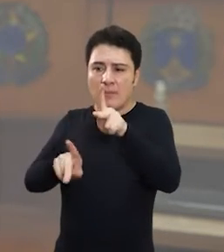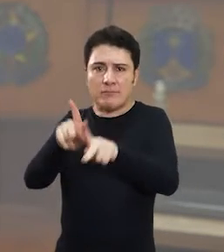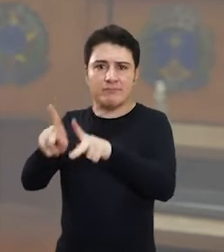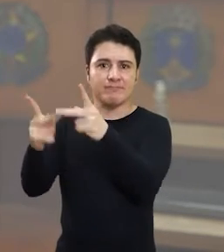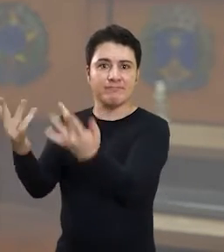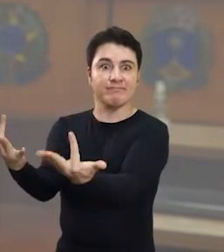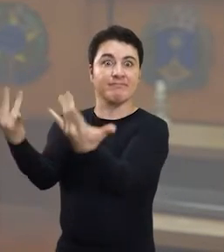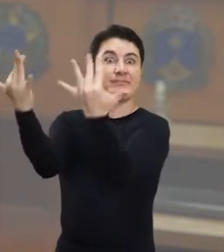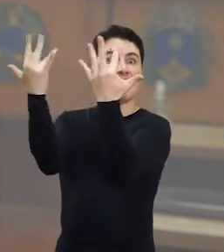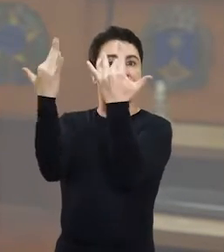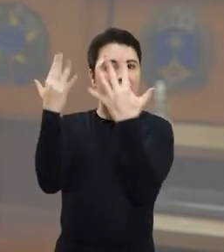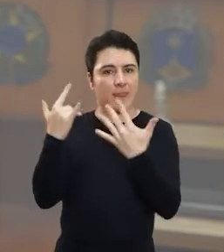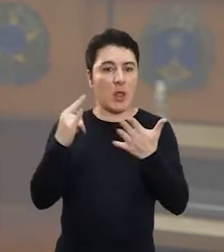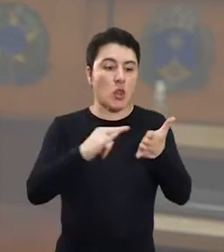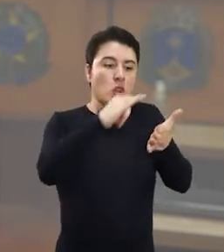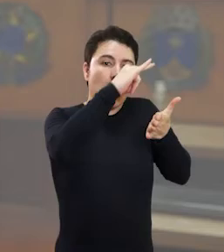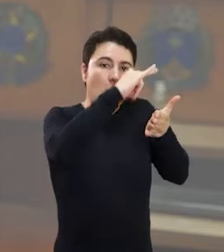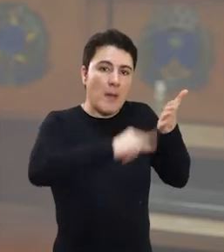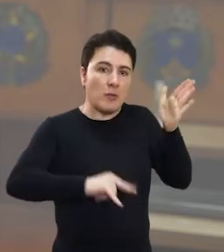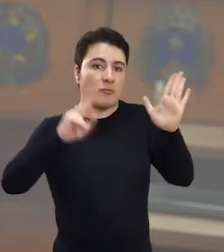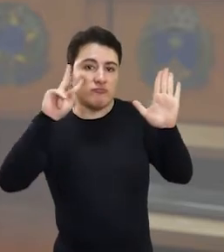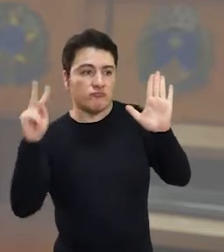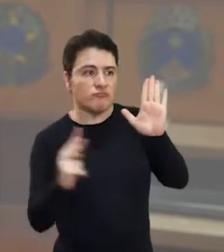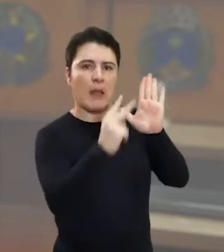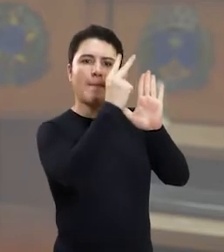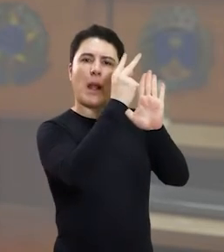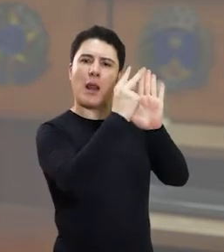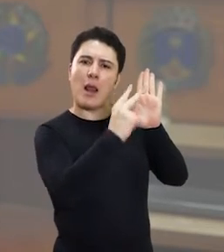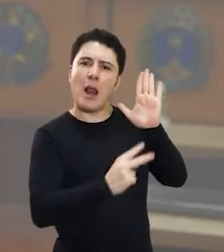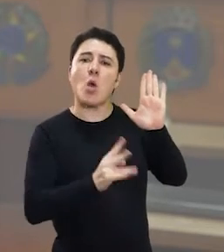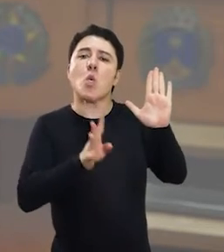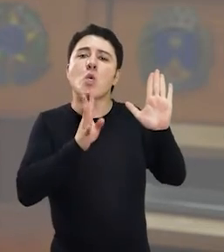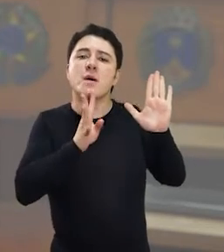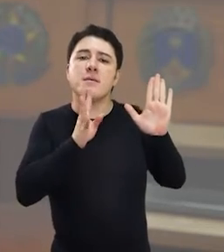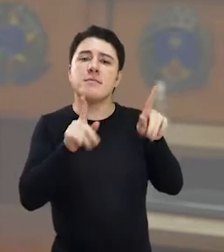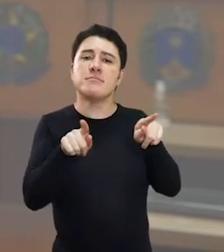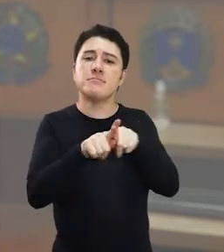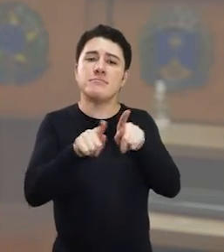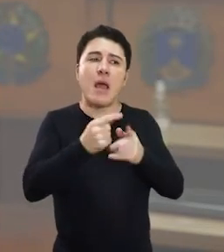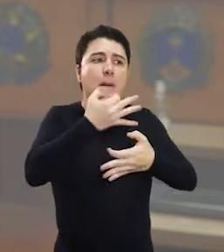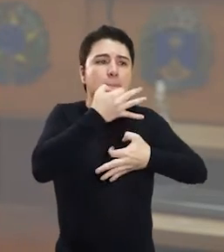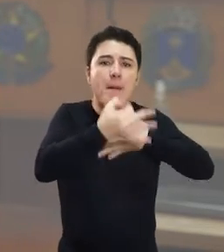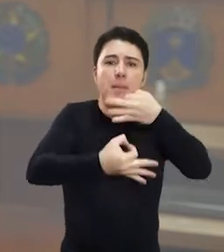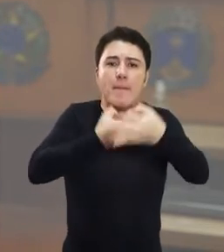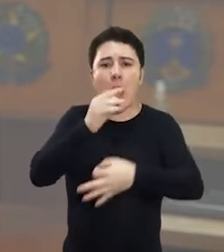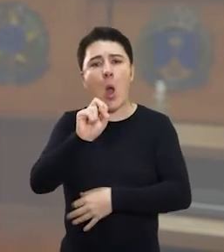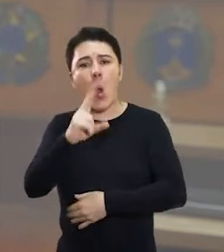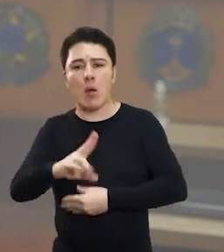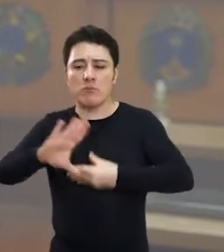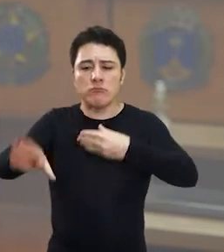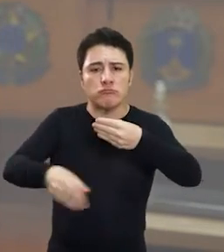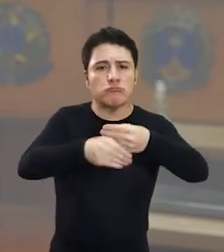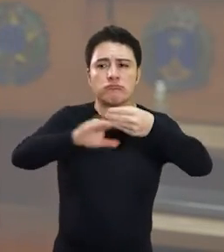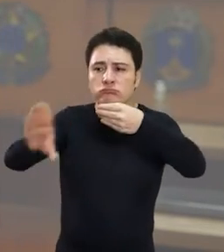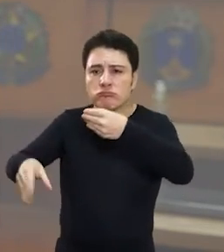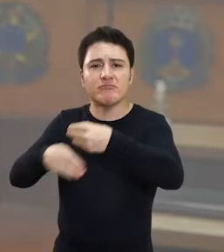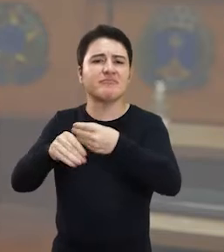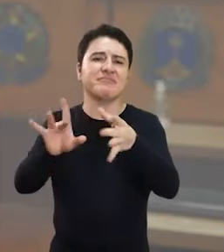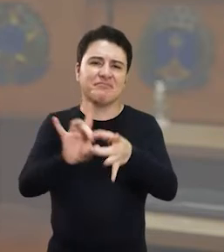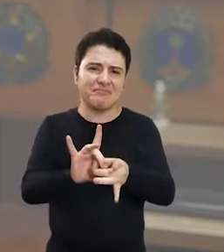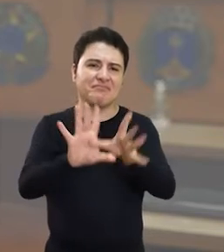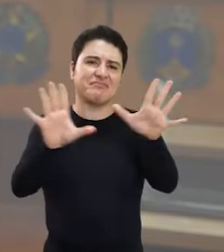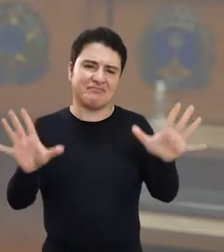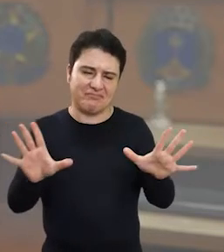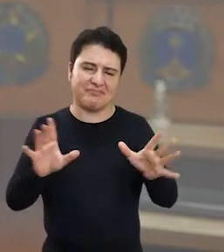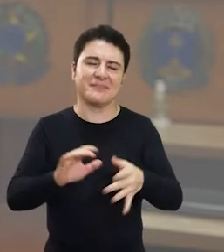vamos dizer assim né que é a hora de trazer para a sociedade tudo que foi debatido ali dentro para que a sociedade possa também dá os seus das suas sugestões